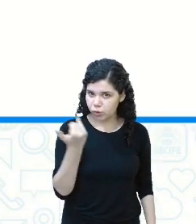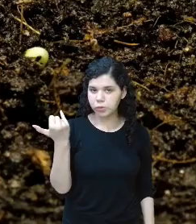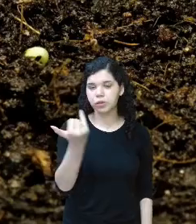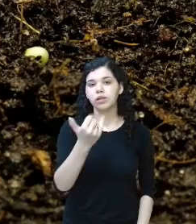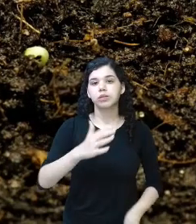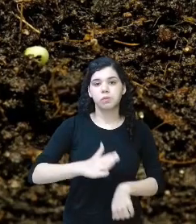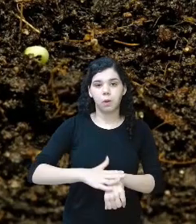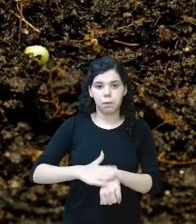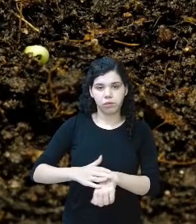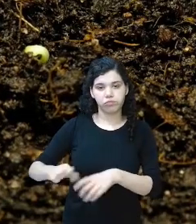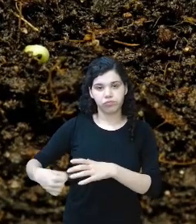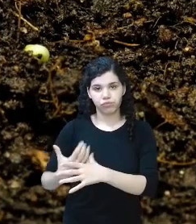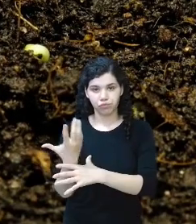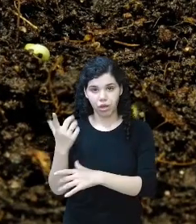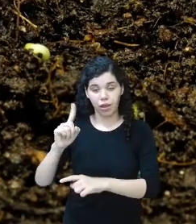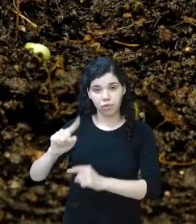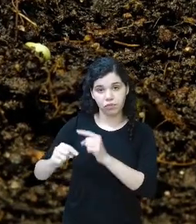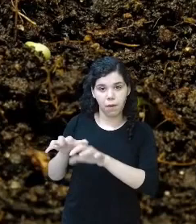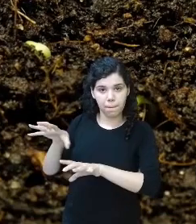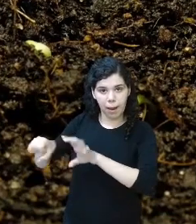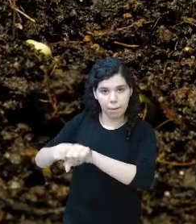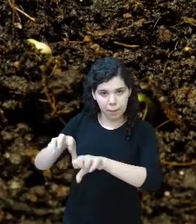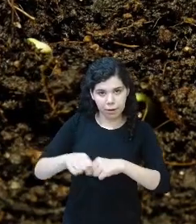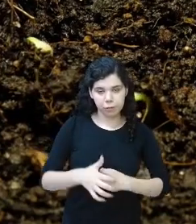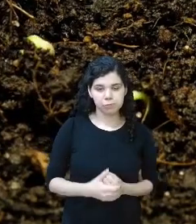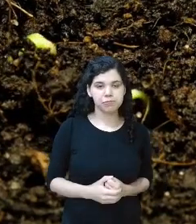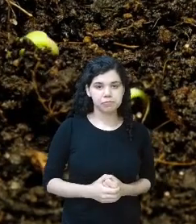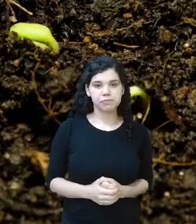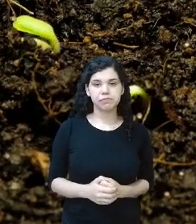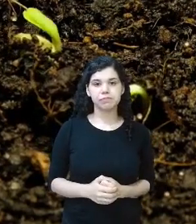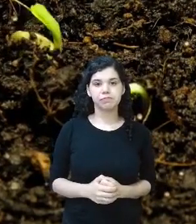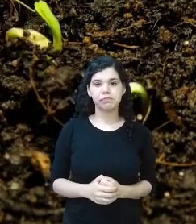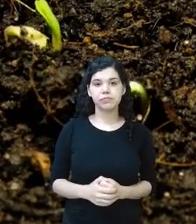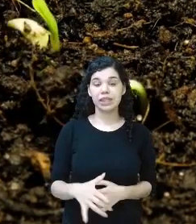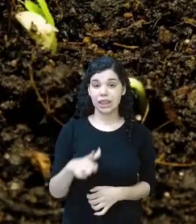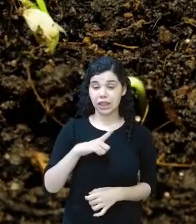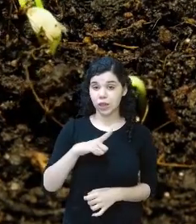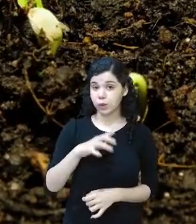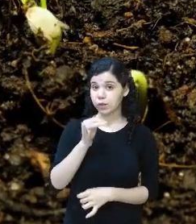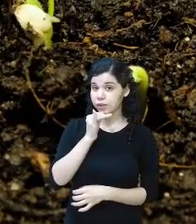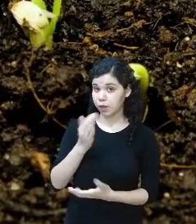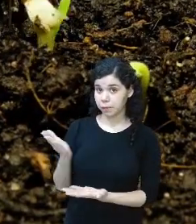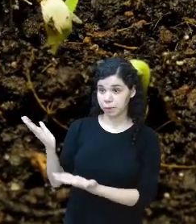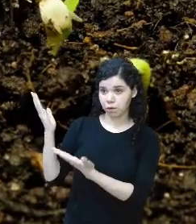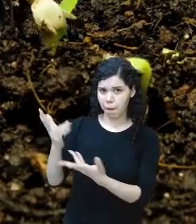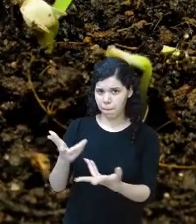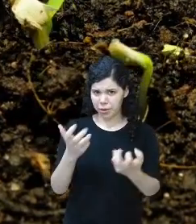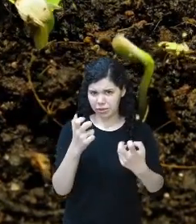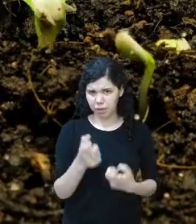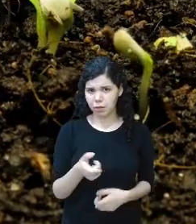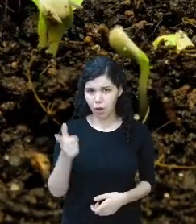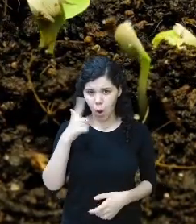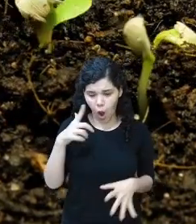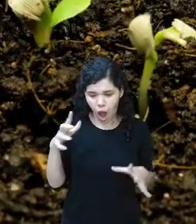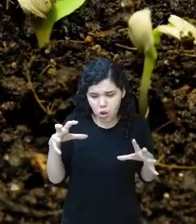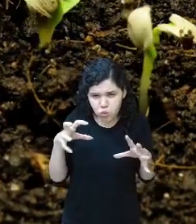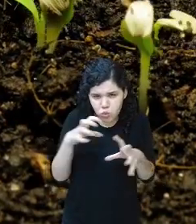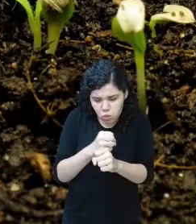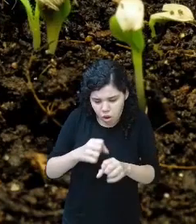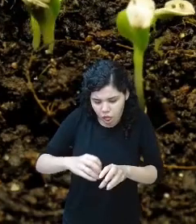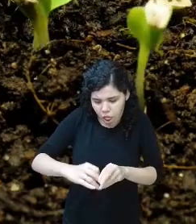de plantação e colheita de alimentos. Aqui, a gente tem um exemplo. Percebe, quinto ano, que o solo é mais